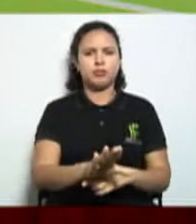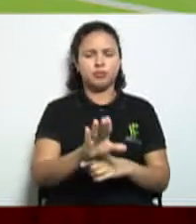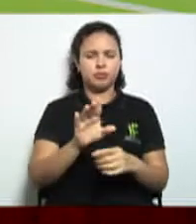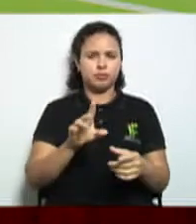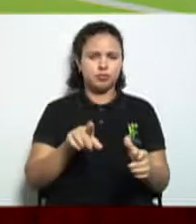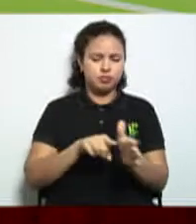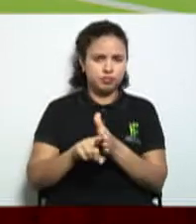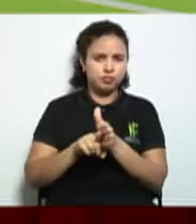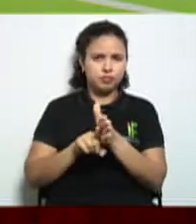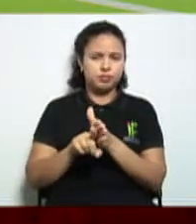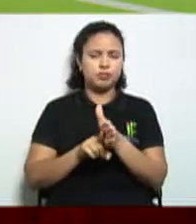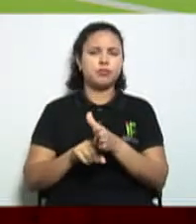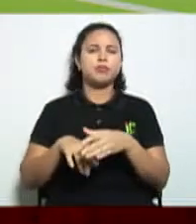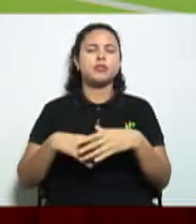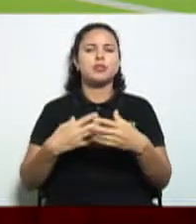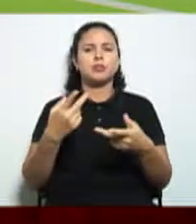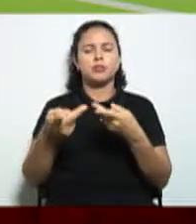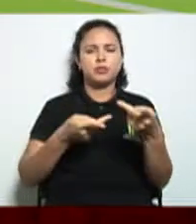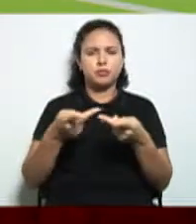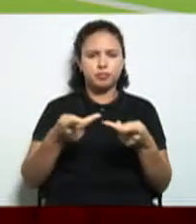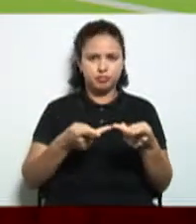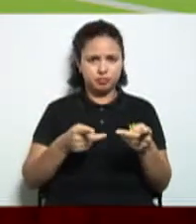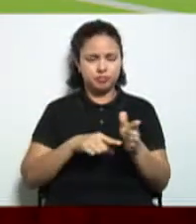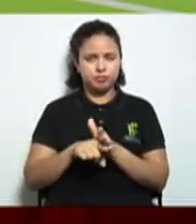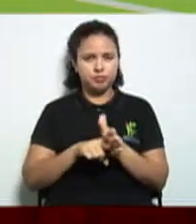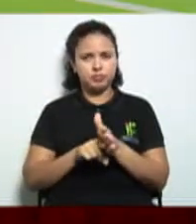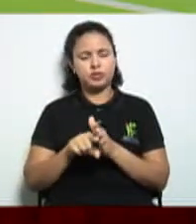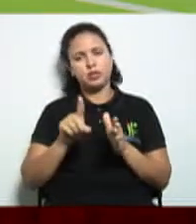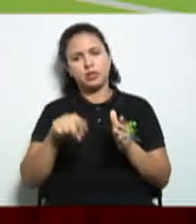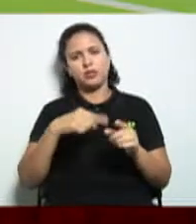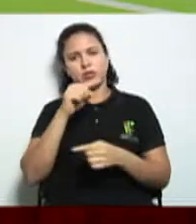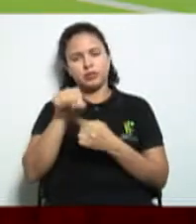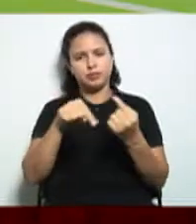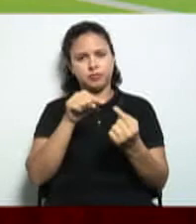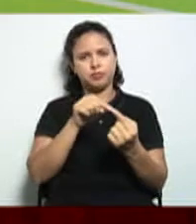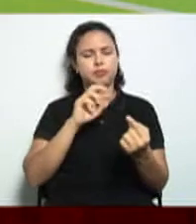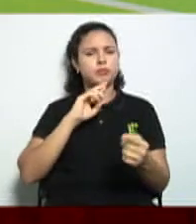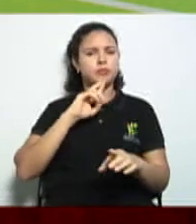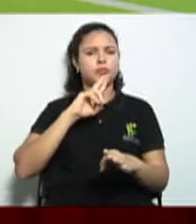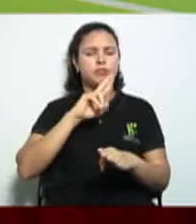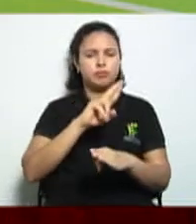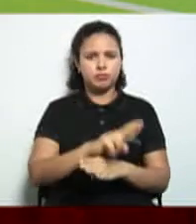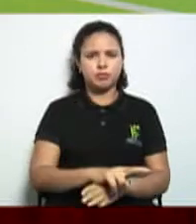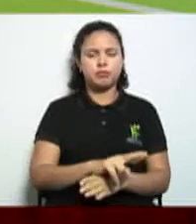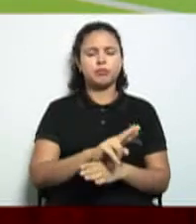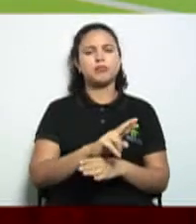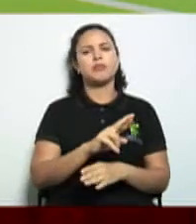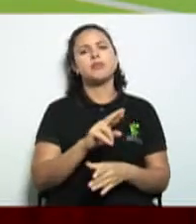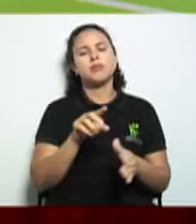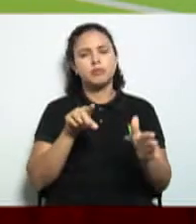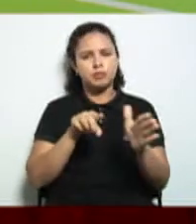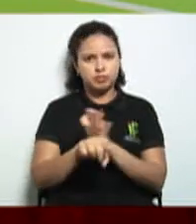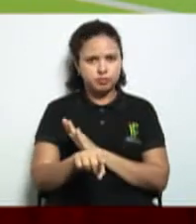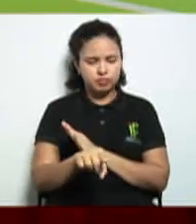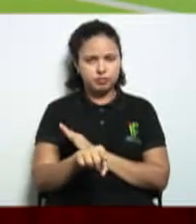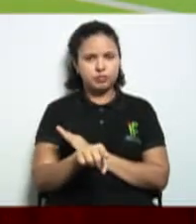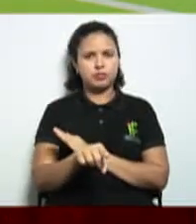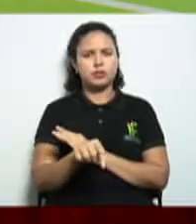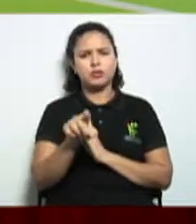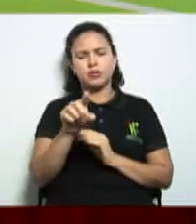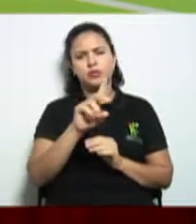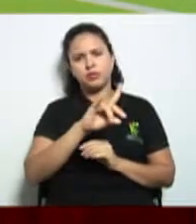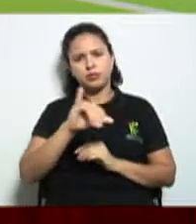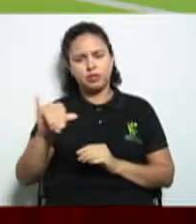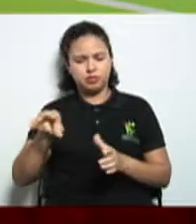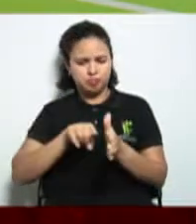pesquisa, o objetivo dele é responder essa pergunta, dar uma resposta para o seu problema. Porque o seu problema é essa pergunta. Então, você vai